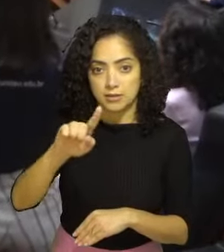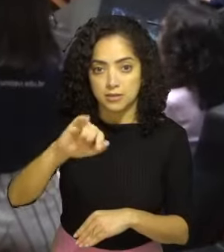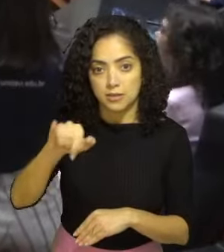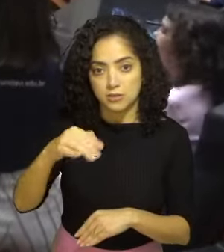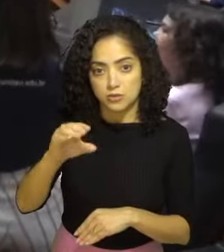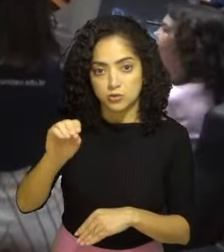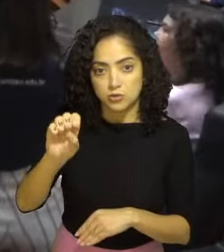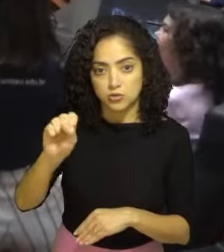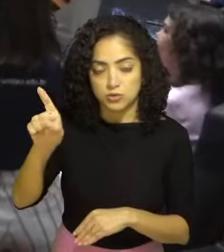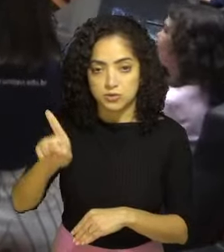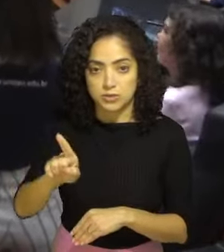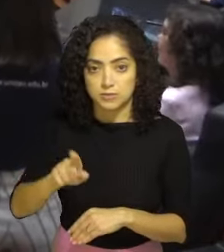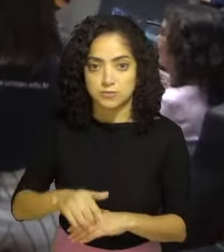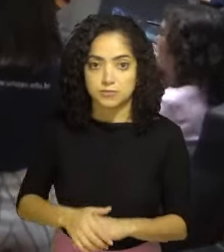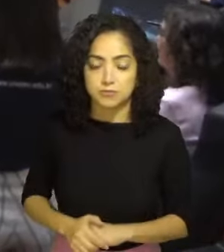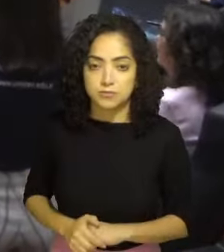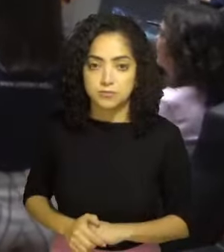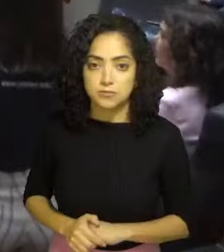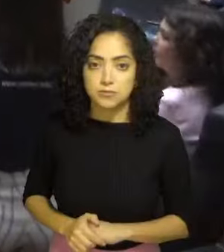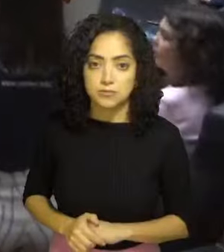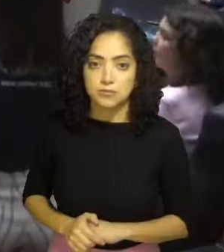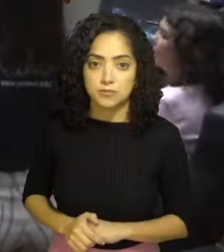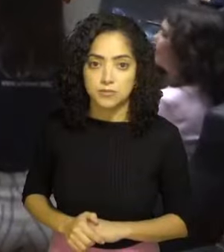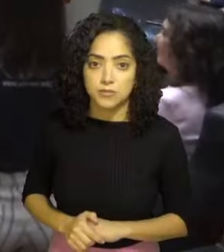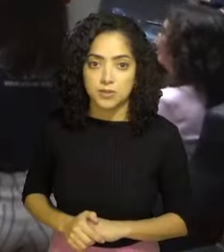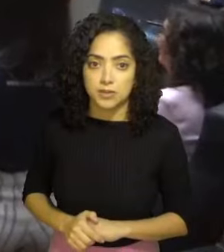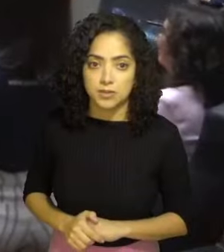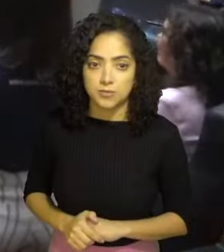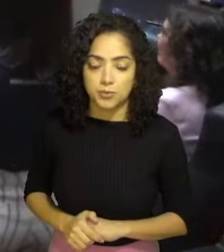senhora Rosete Pescador.